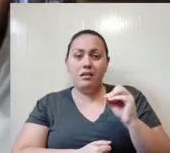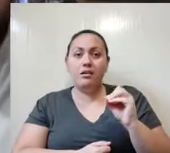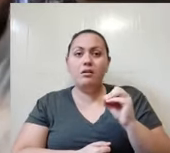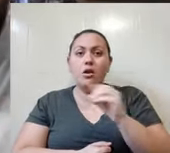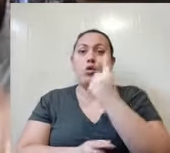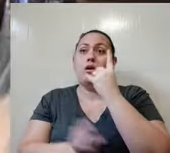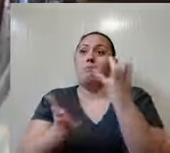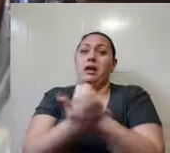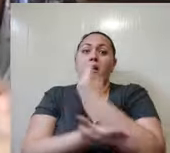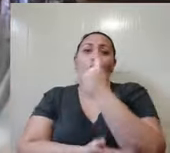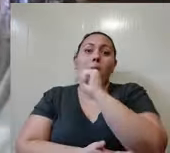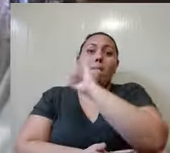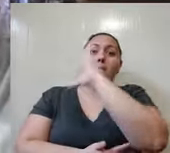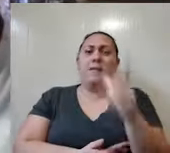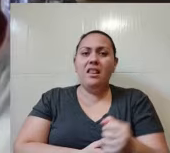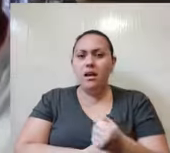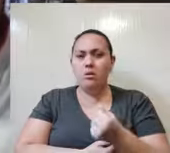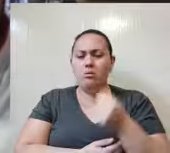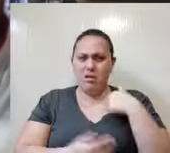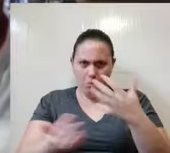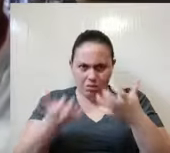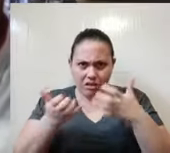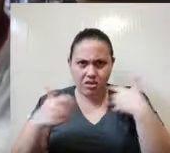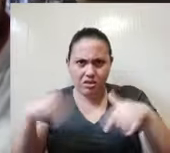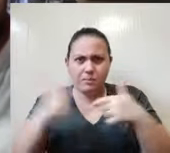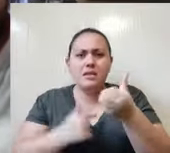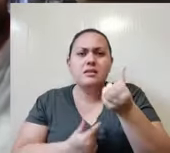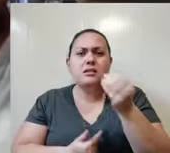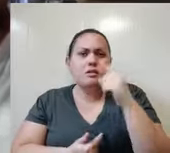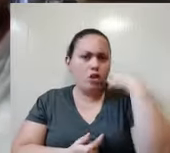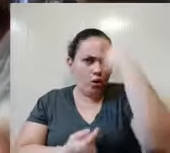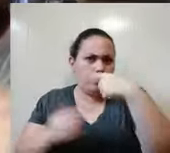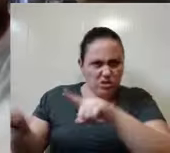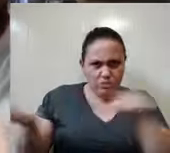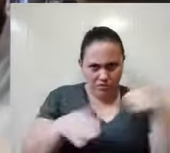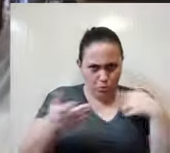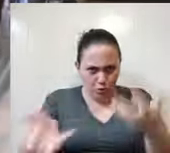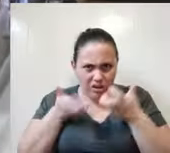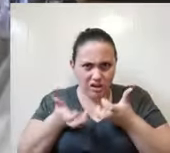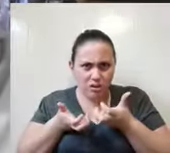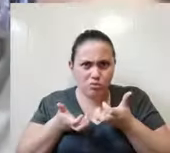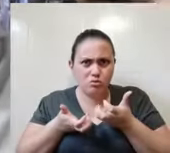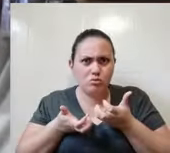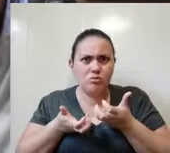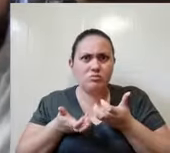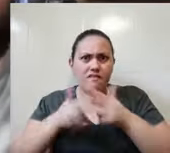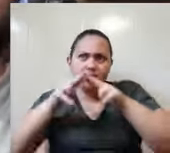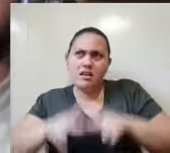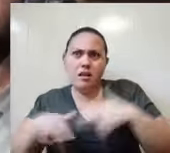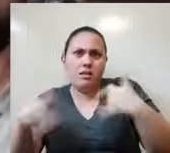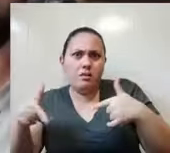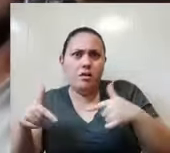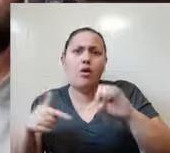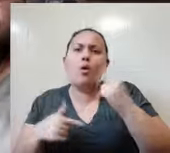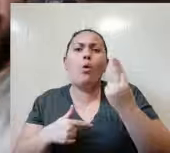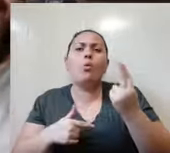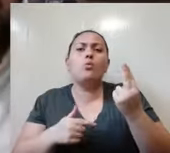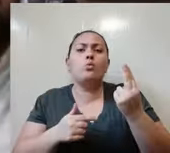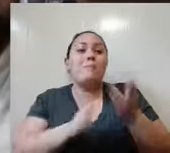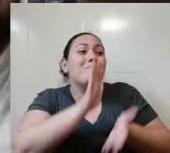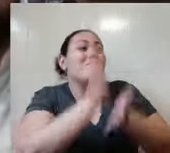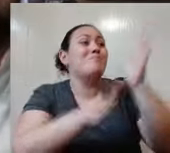eu vou querer trabalhar 60 horas semanais? Será que eu vou querer não sair com os meus amigos e tudo